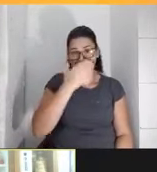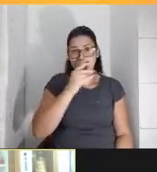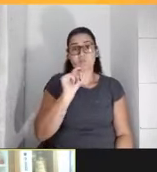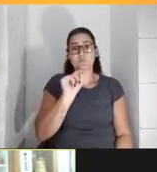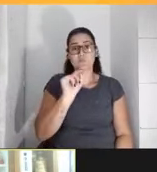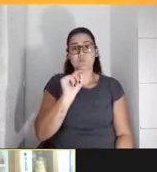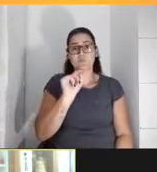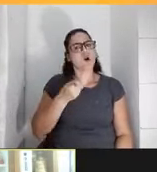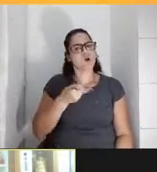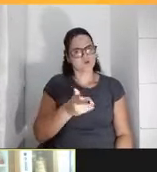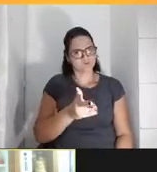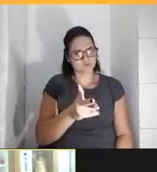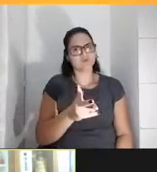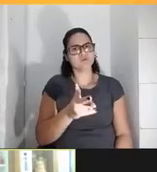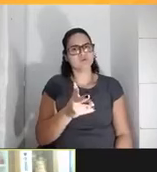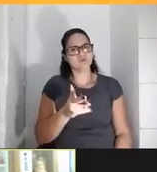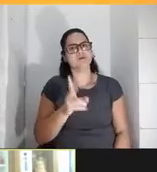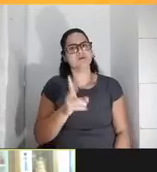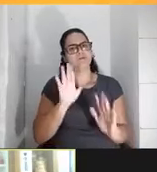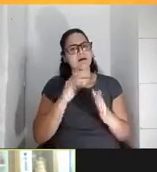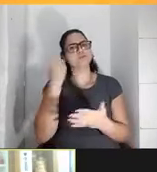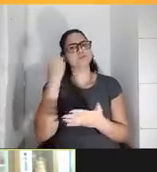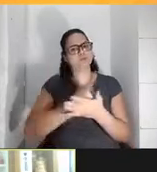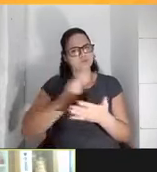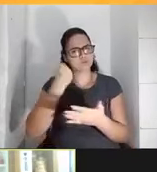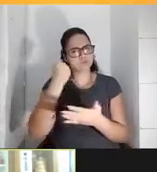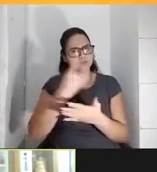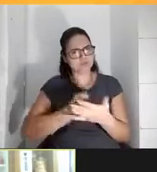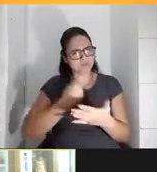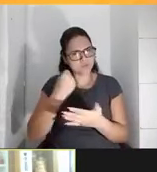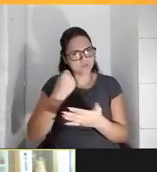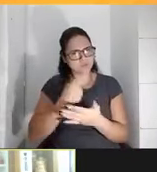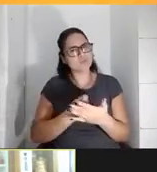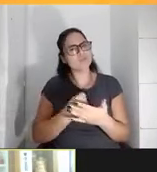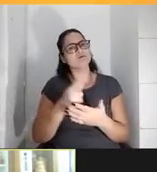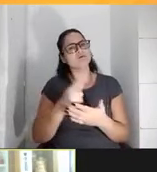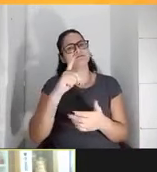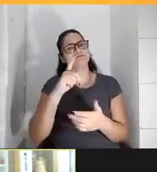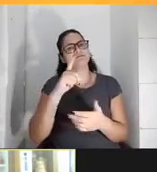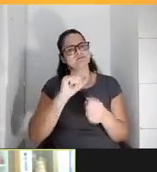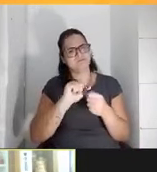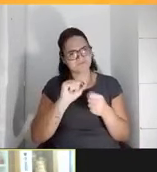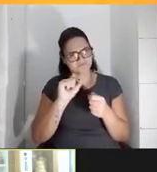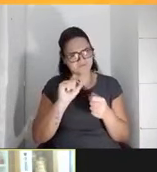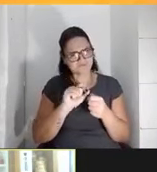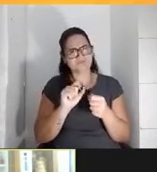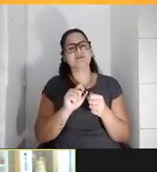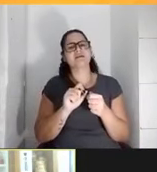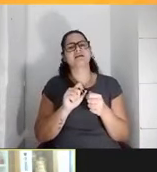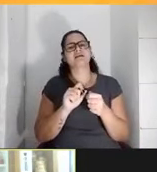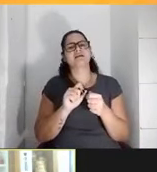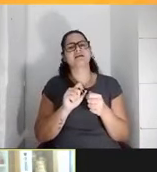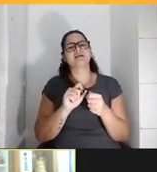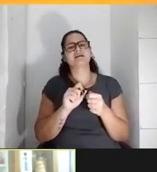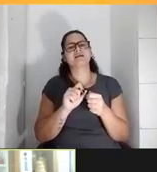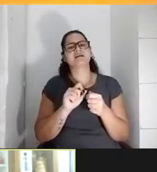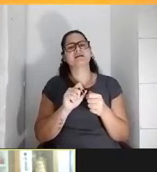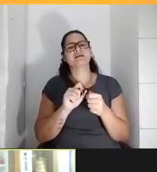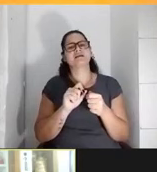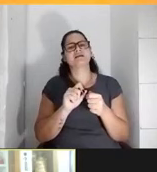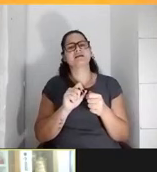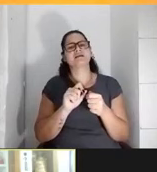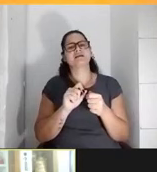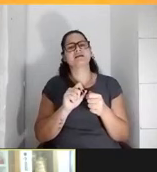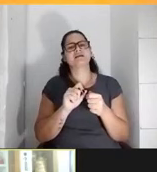apesar de toda a luta que a gente tem feito por mais de 3 décadas, né, Marcelo? Aí,